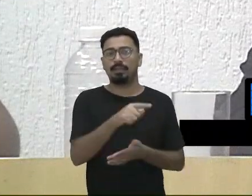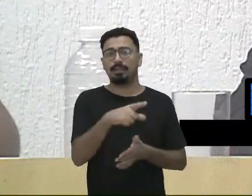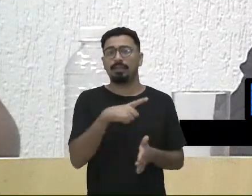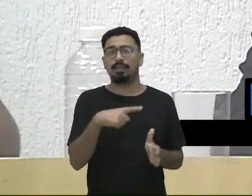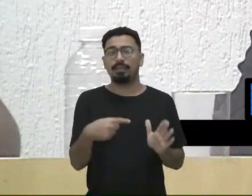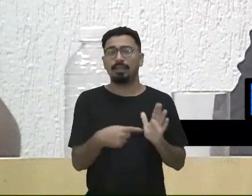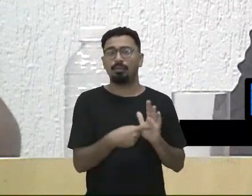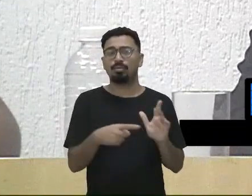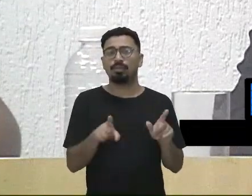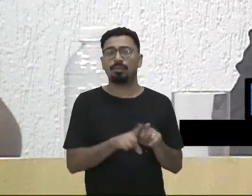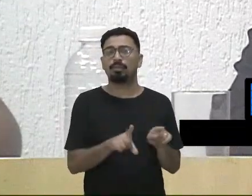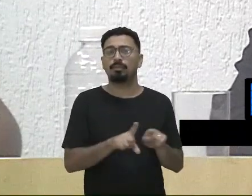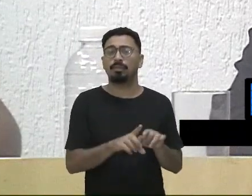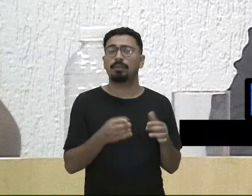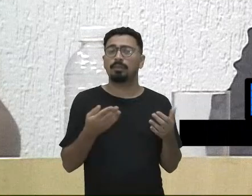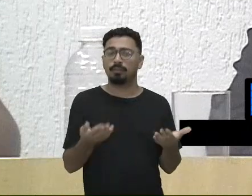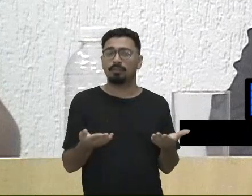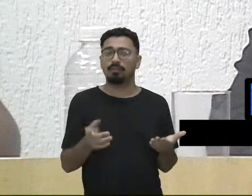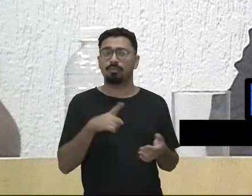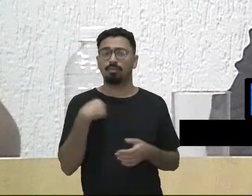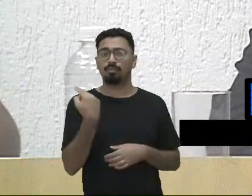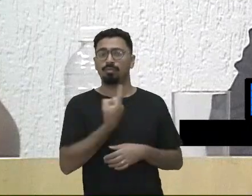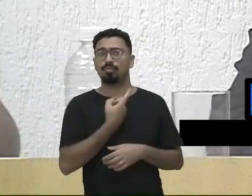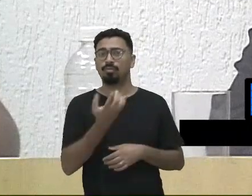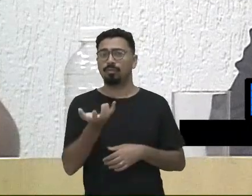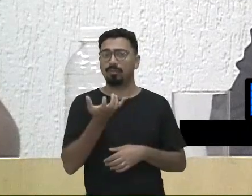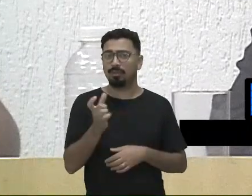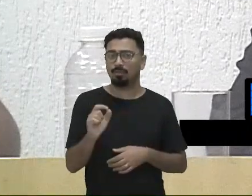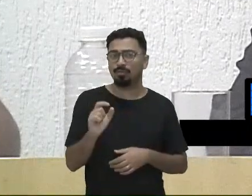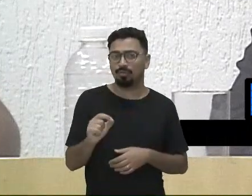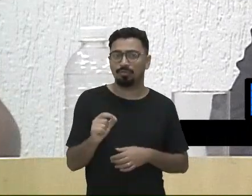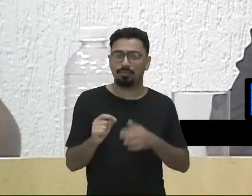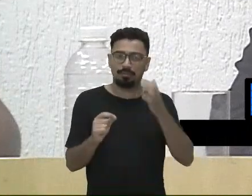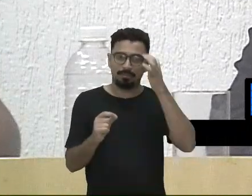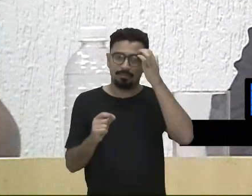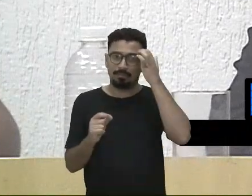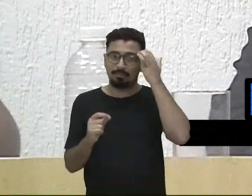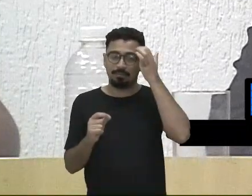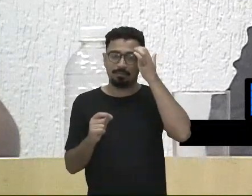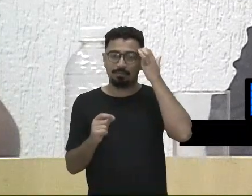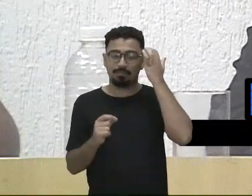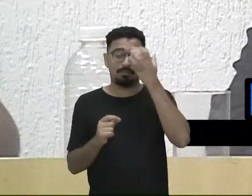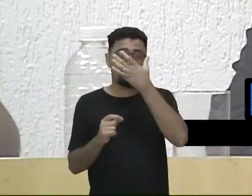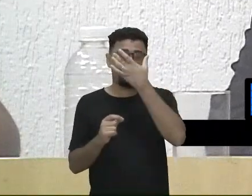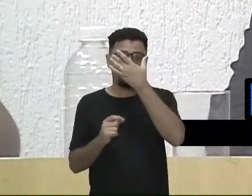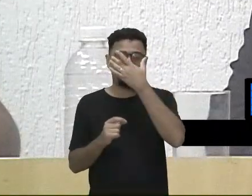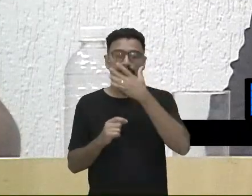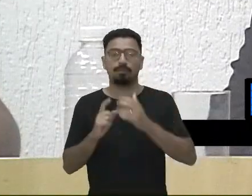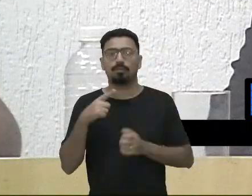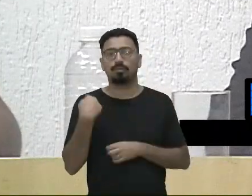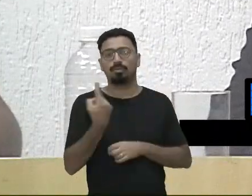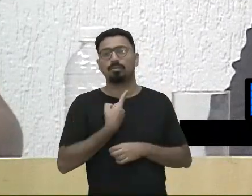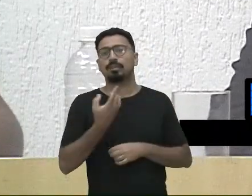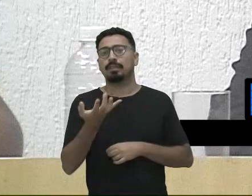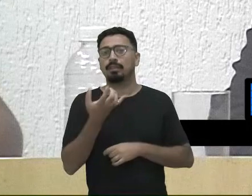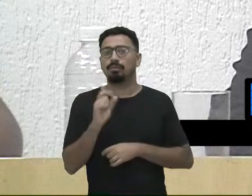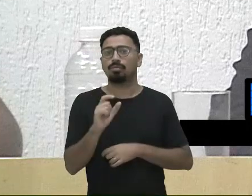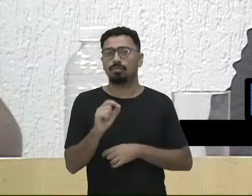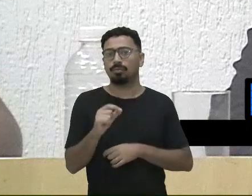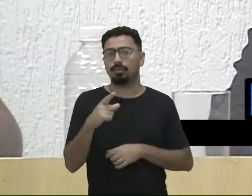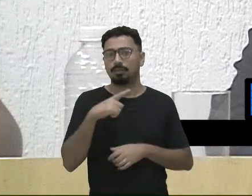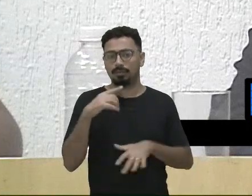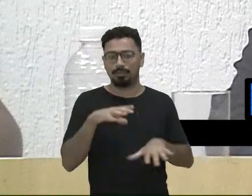aí. Enquanto a gente está buscando o aparelhamento, já finalizo, para a formação dessa